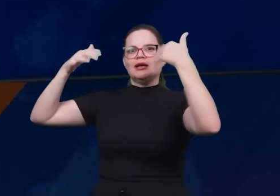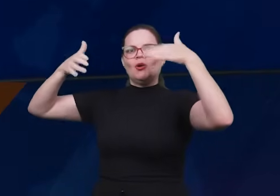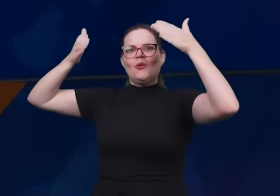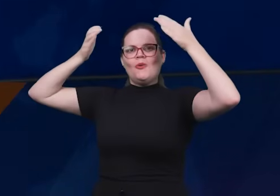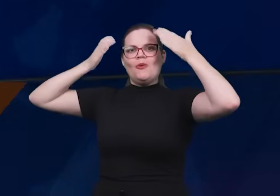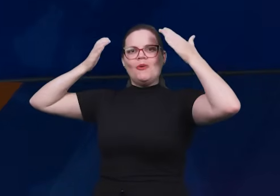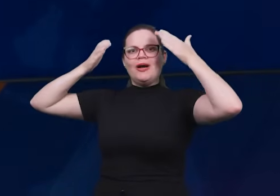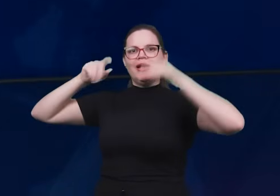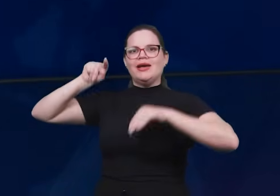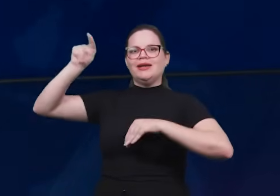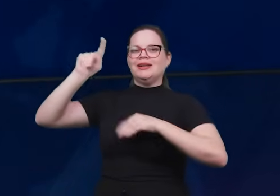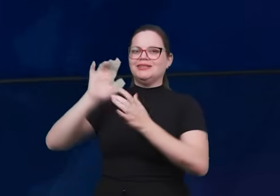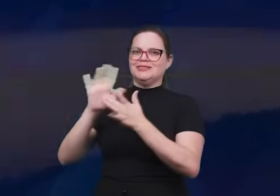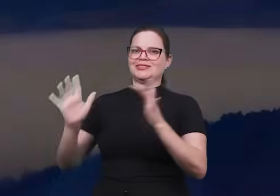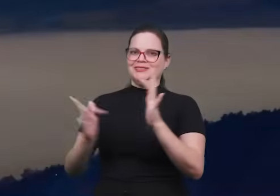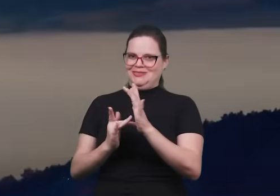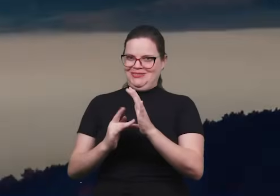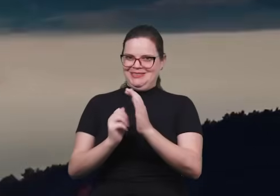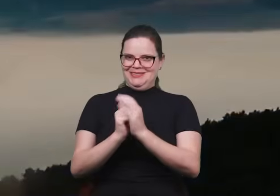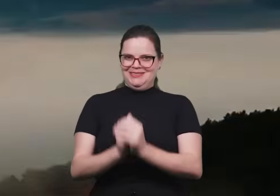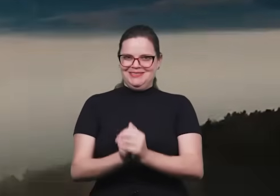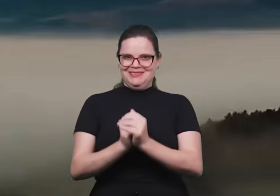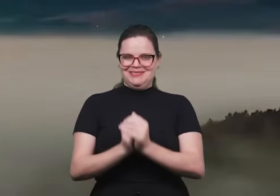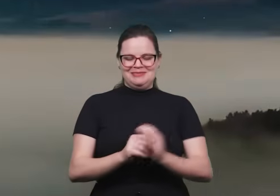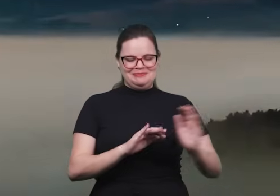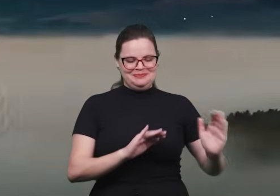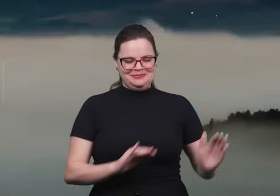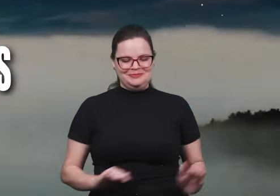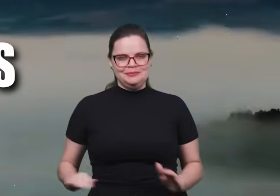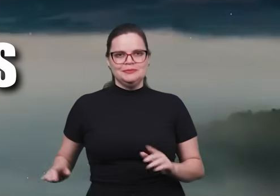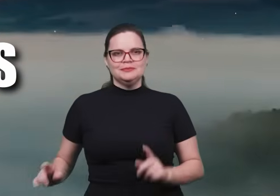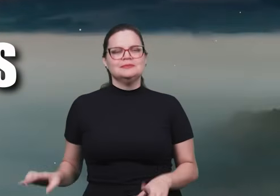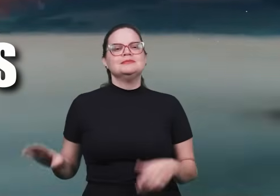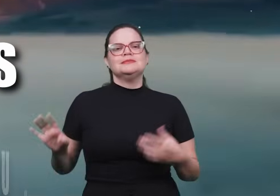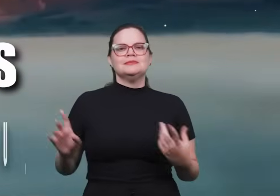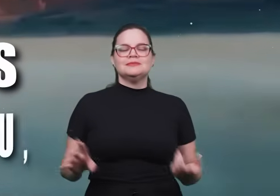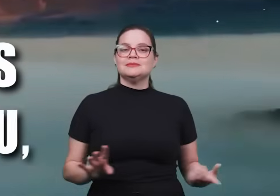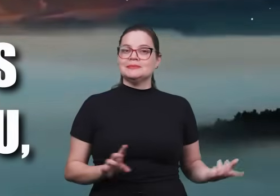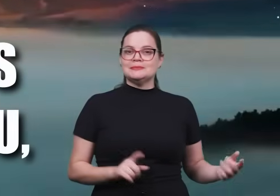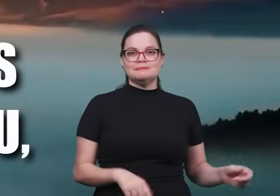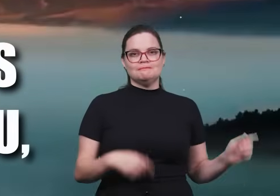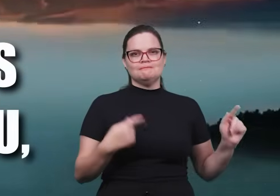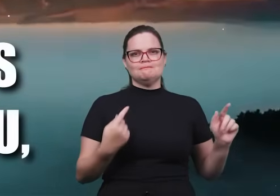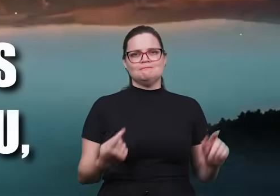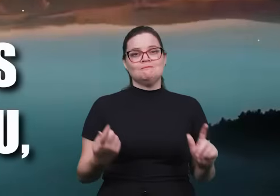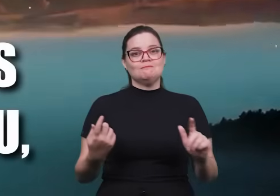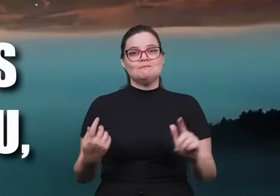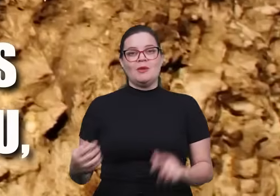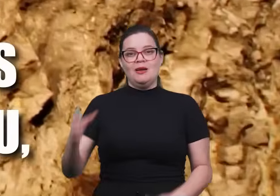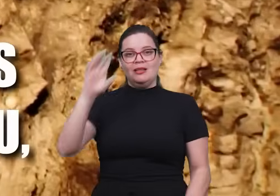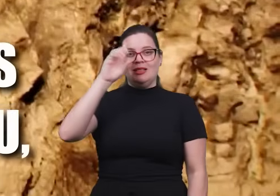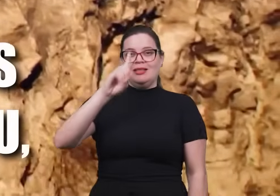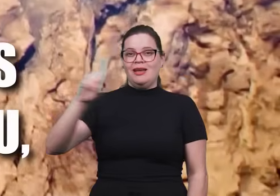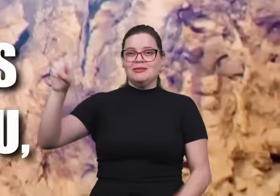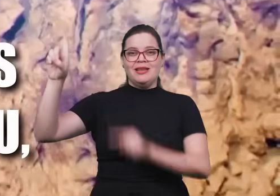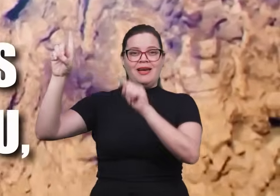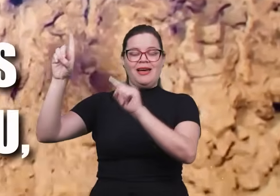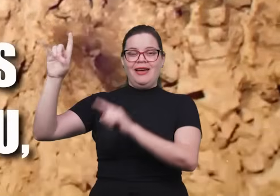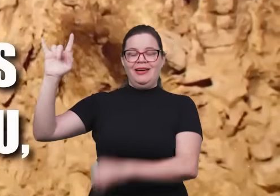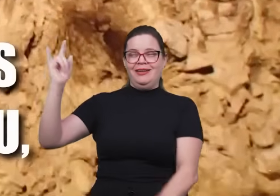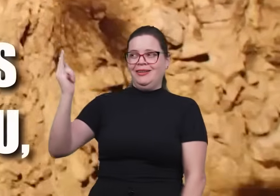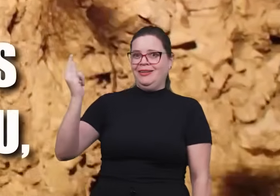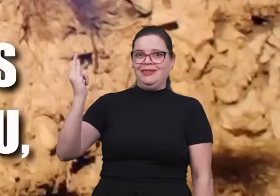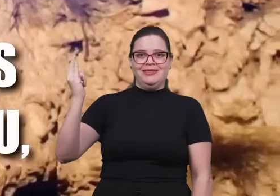o Senhor Jesus Cristo. Não sei porque de Deus o amor